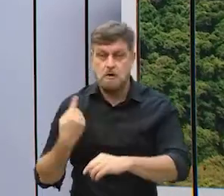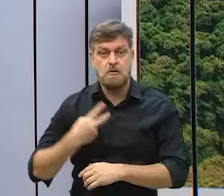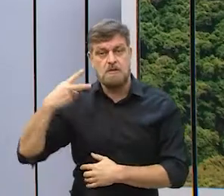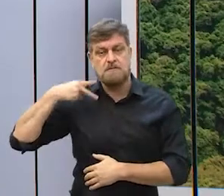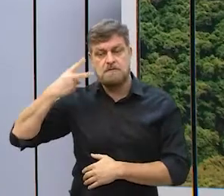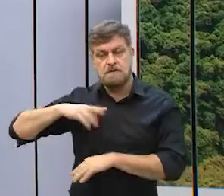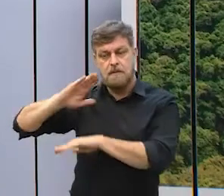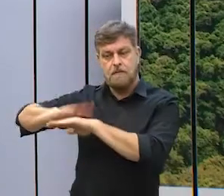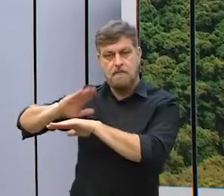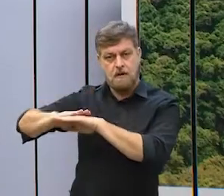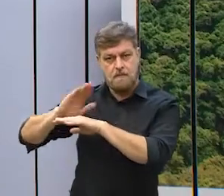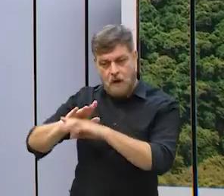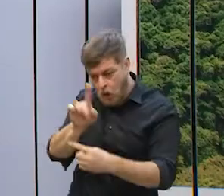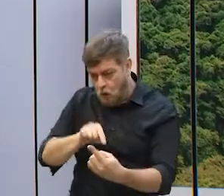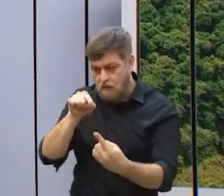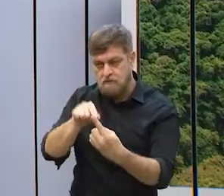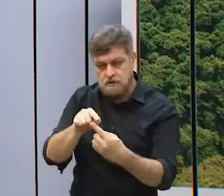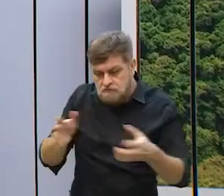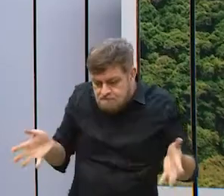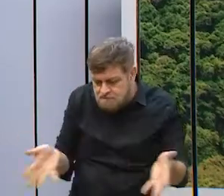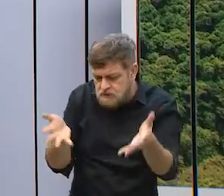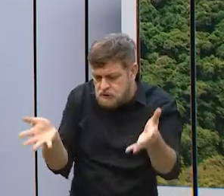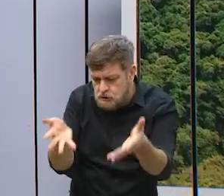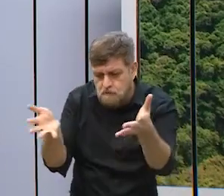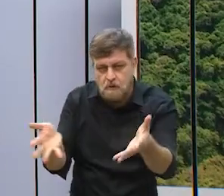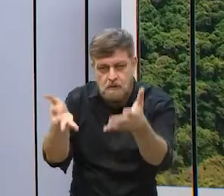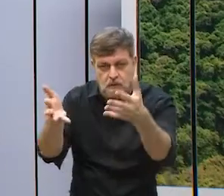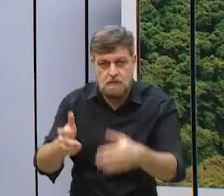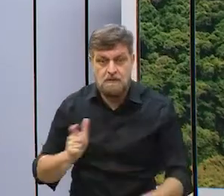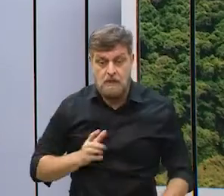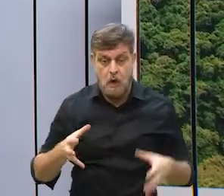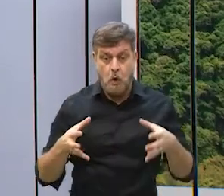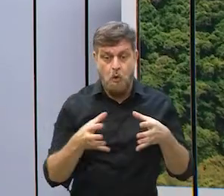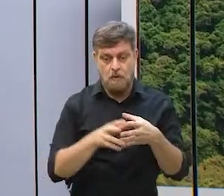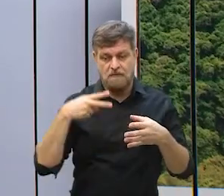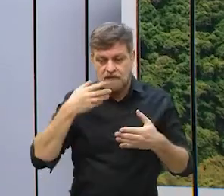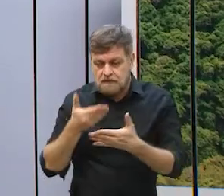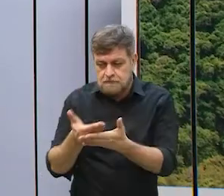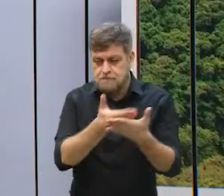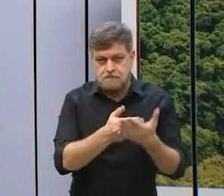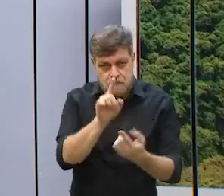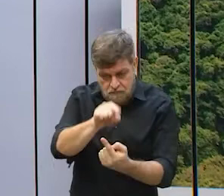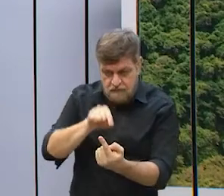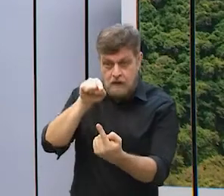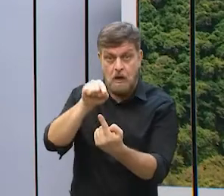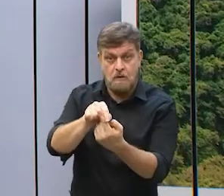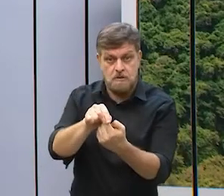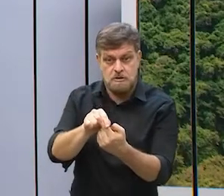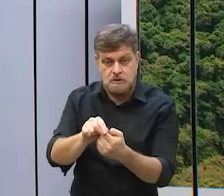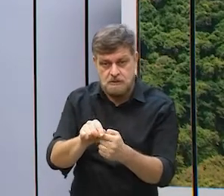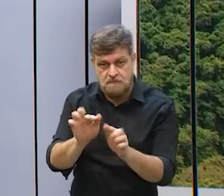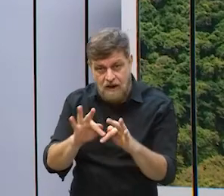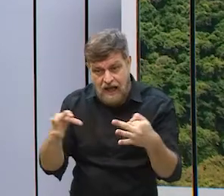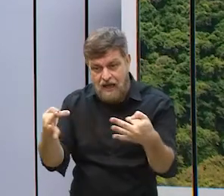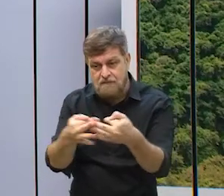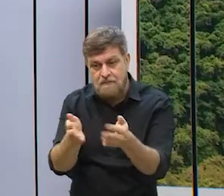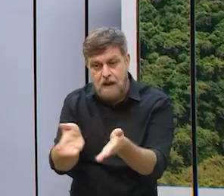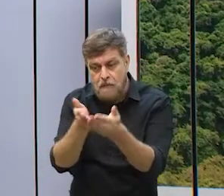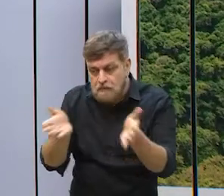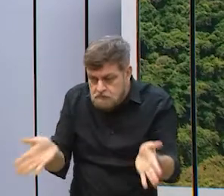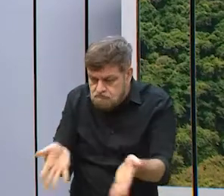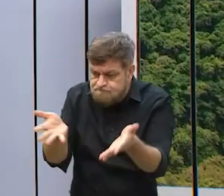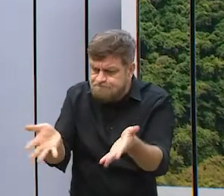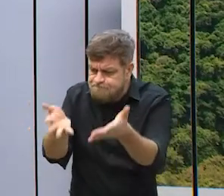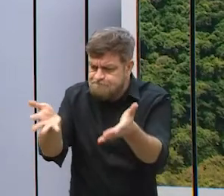estamos buscando isso, estimulando isso, né? Com a comissão nós queremos isso. É tanto que nós temos